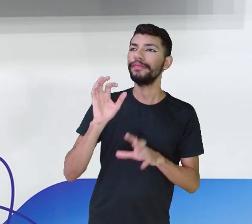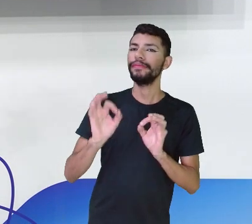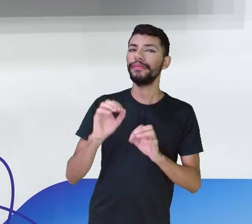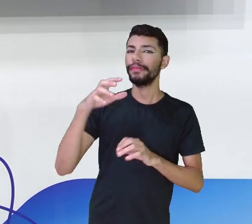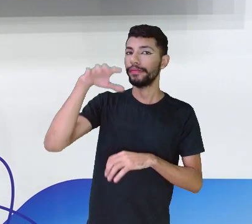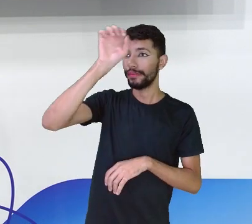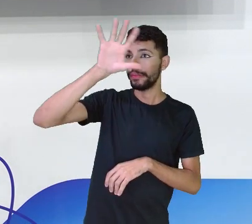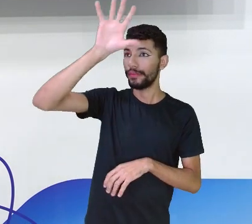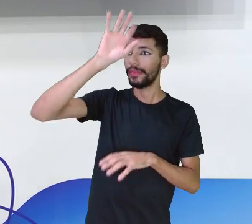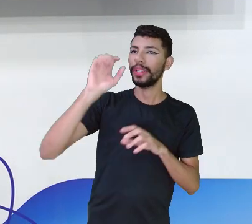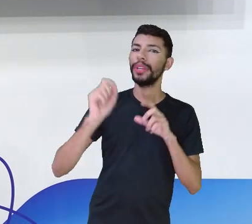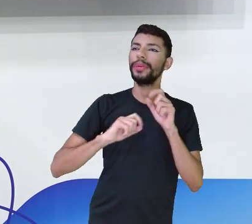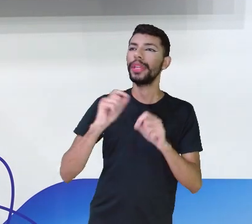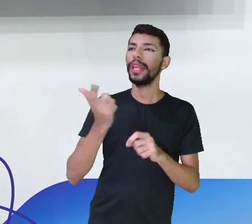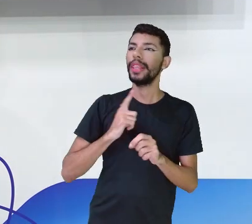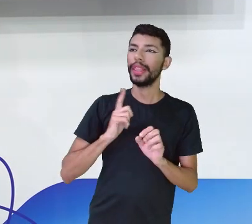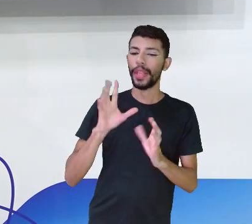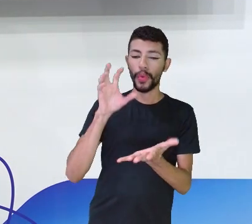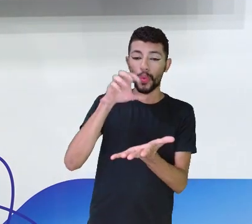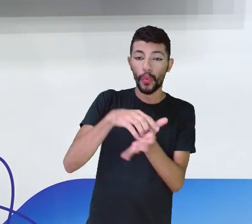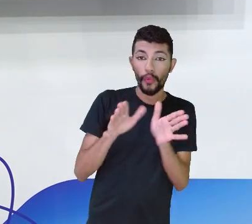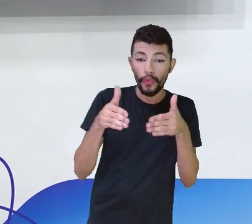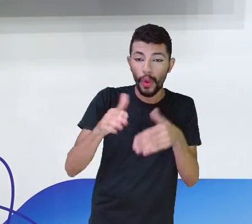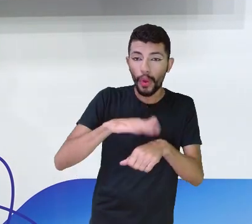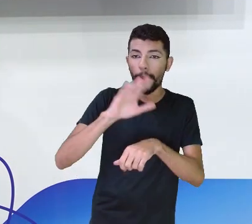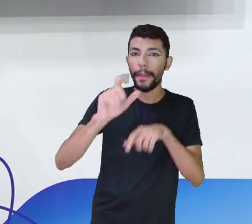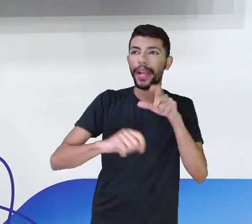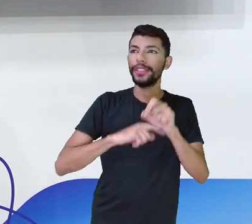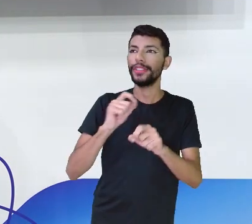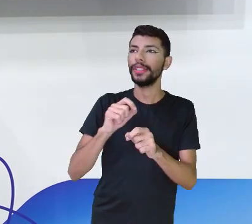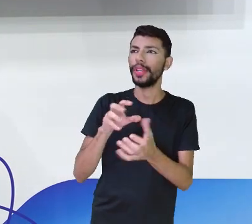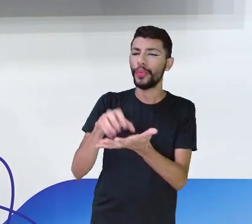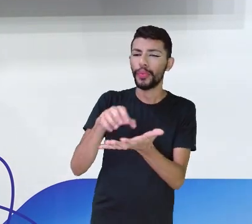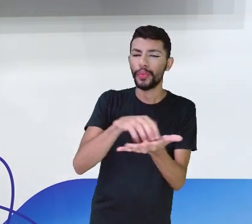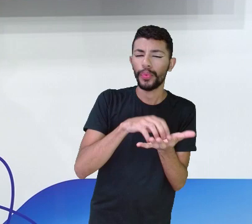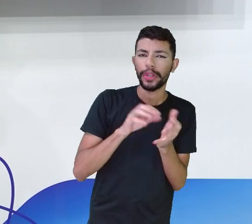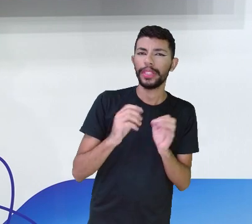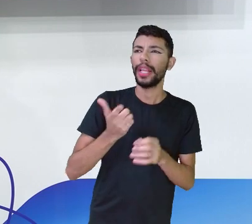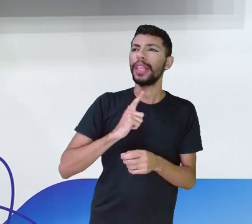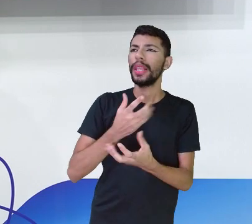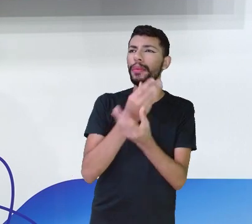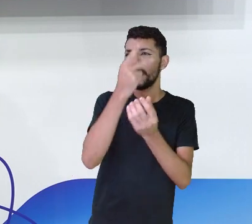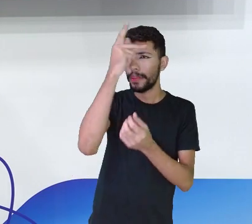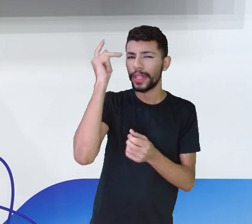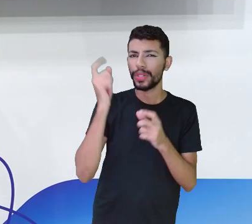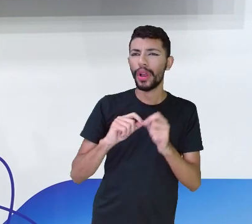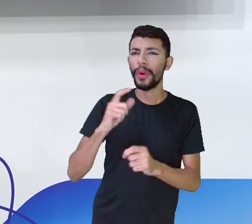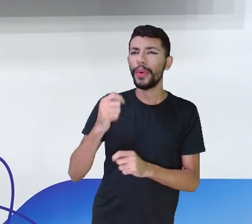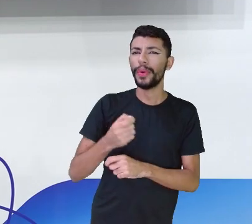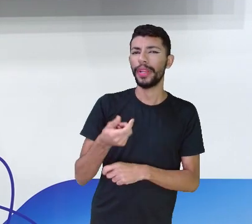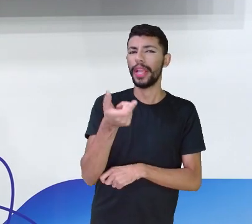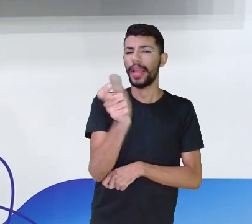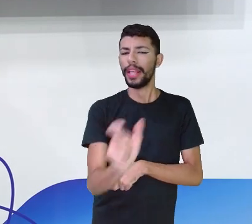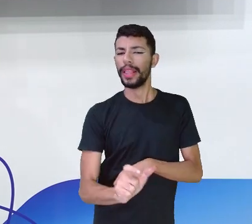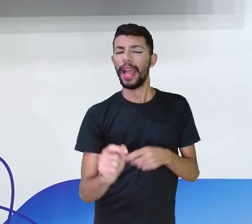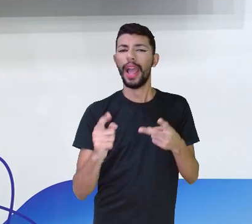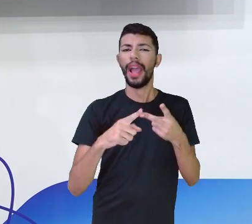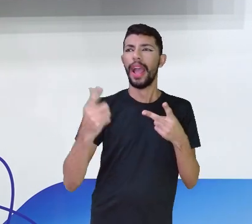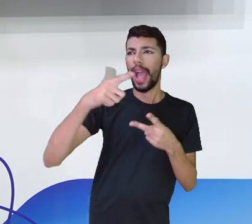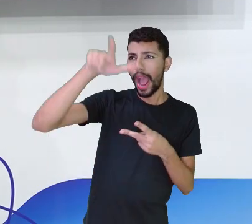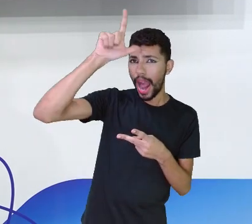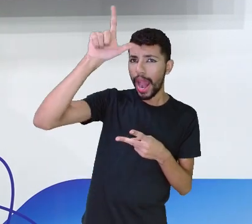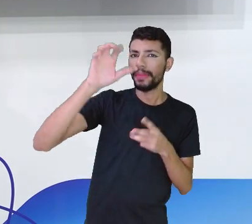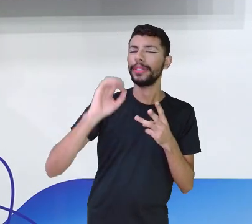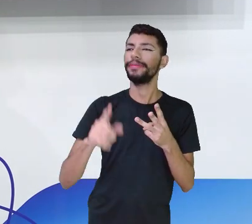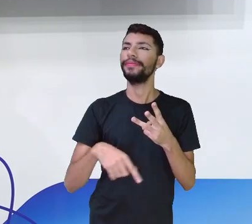É onde tem a maior concentração de colônias, né? Tem muito italiano, tem muito alemão, é isso